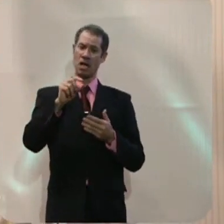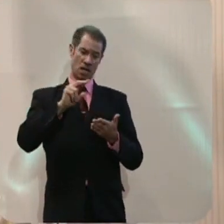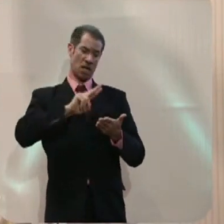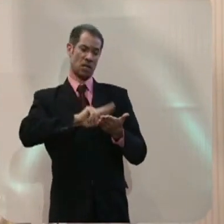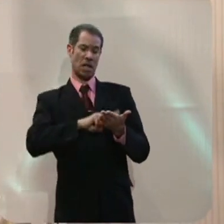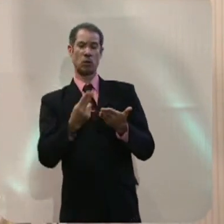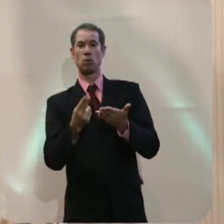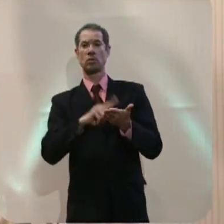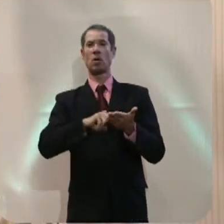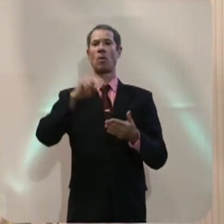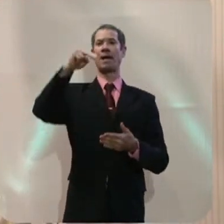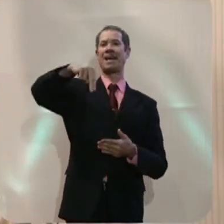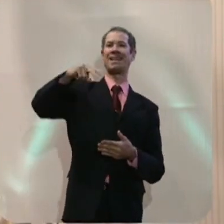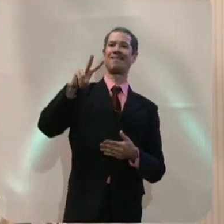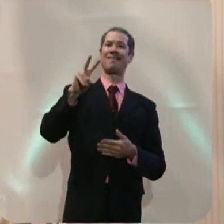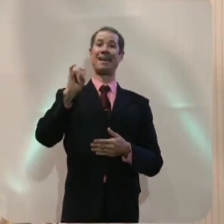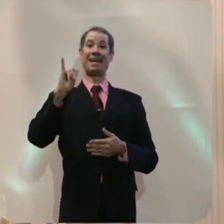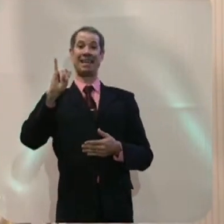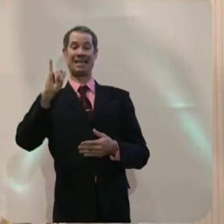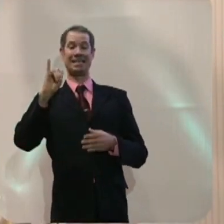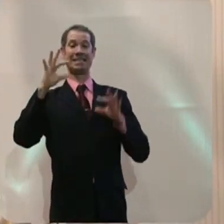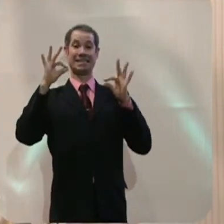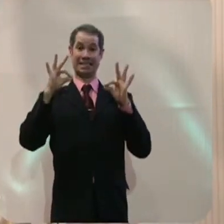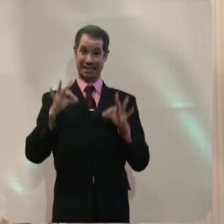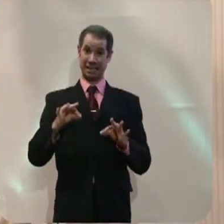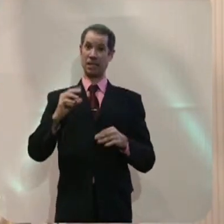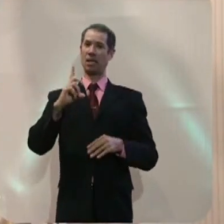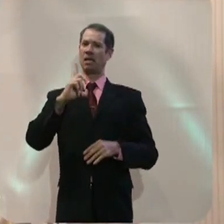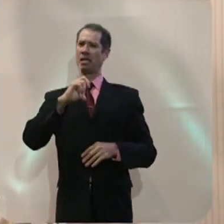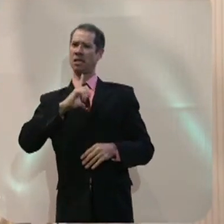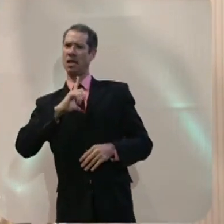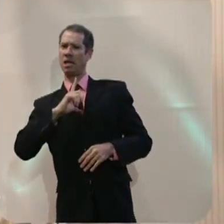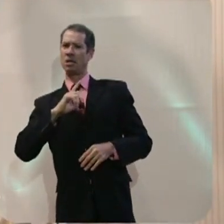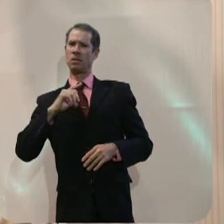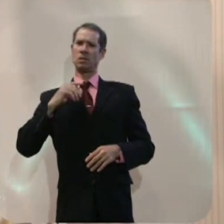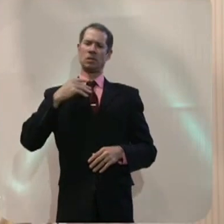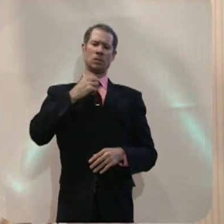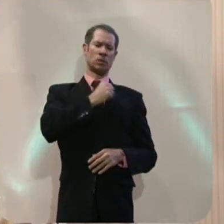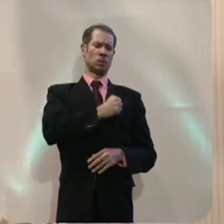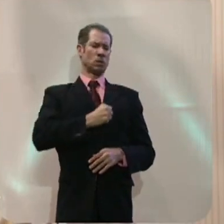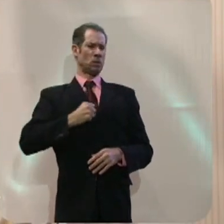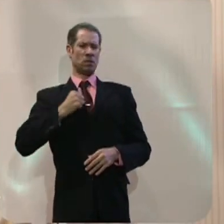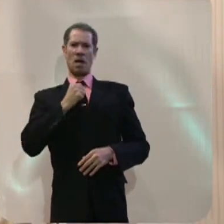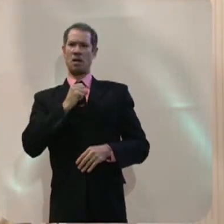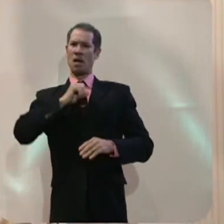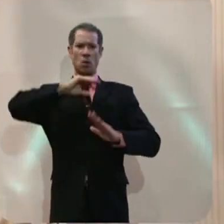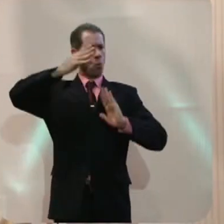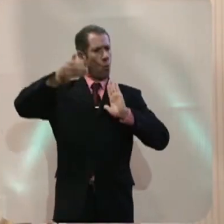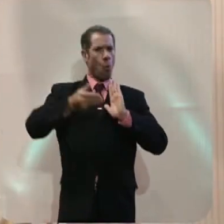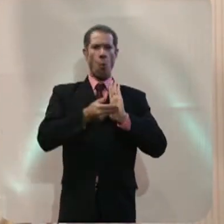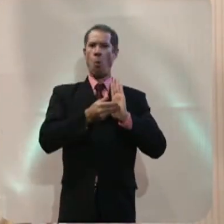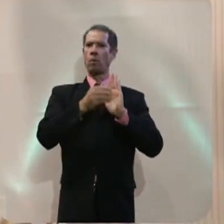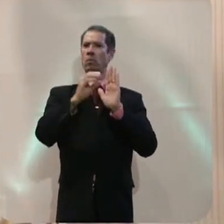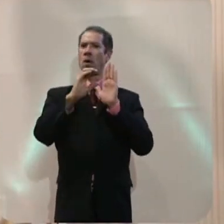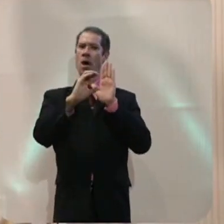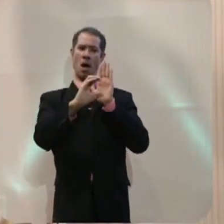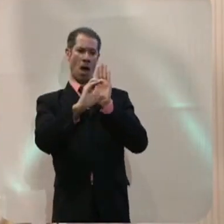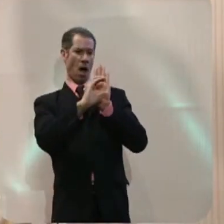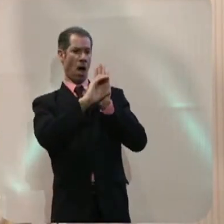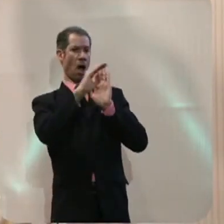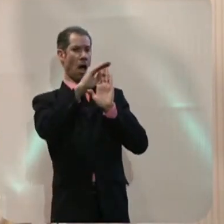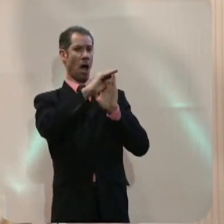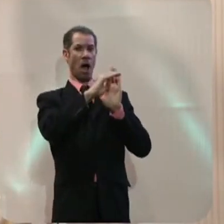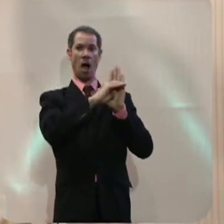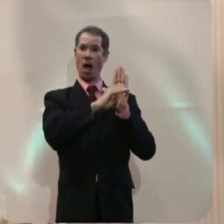da NVI, ele vai dizer exatamente isso: tenho saudades. E todo o capítulo ele vai dizendo do que